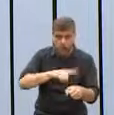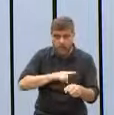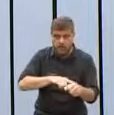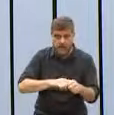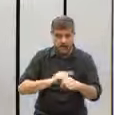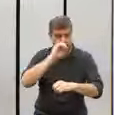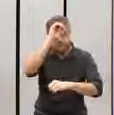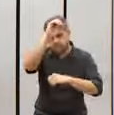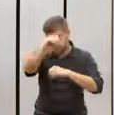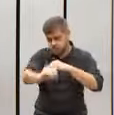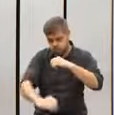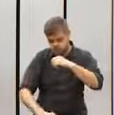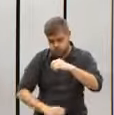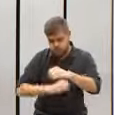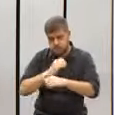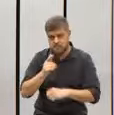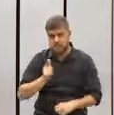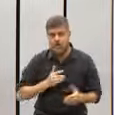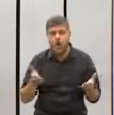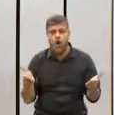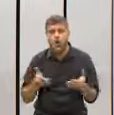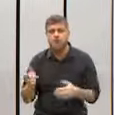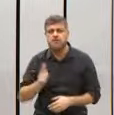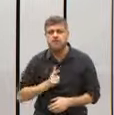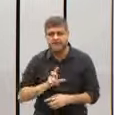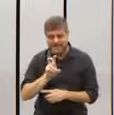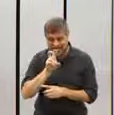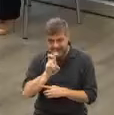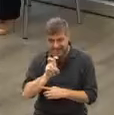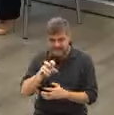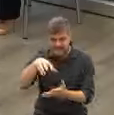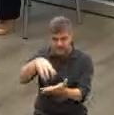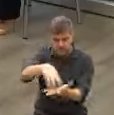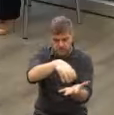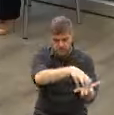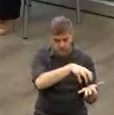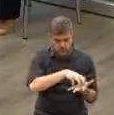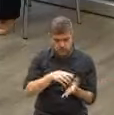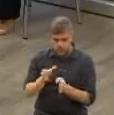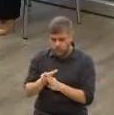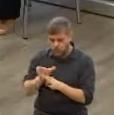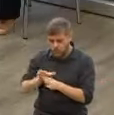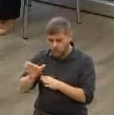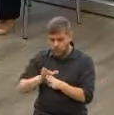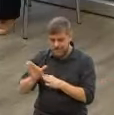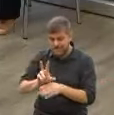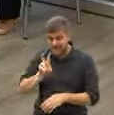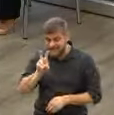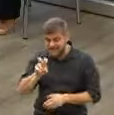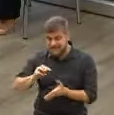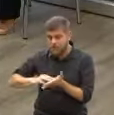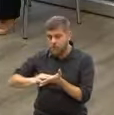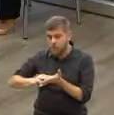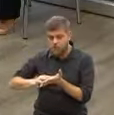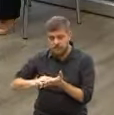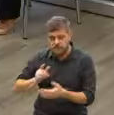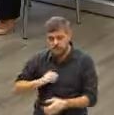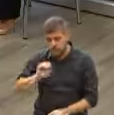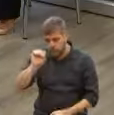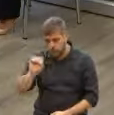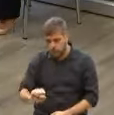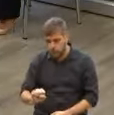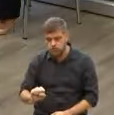ele é sagrado. A gente tem hoje, então, 5 conselhos em 5 Campinas. conselhos com 5 conselheiros cada. Região